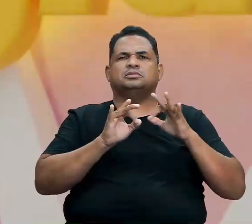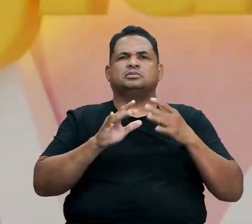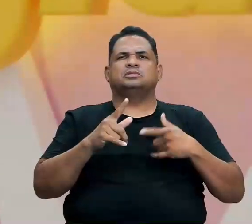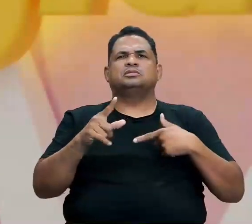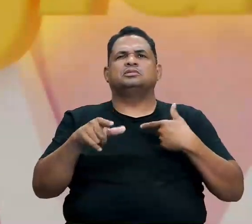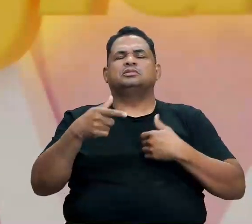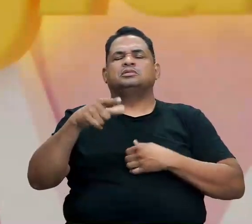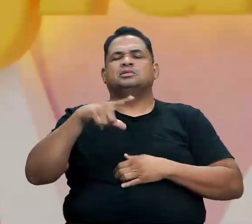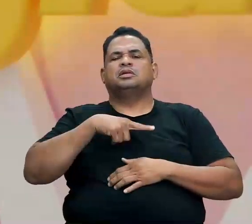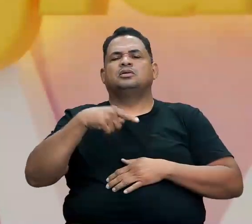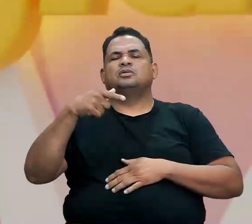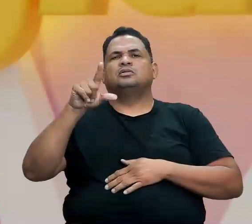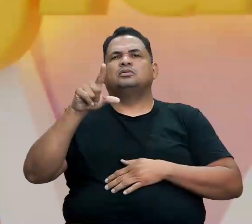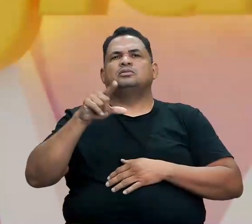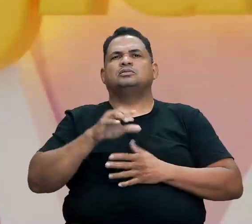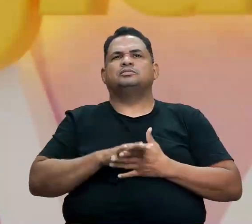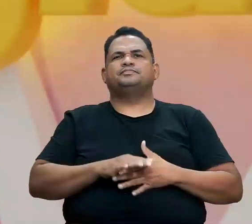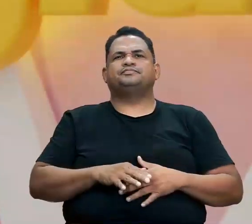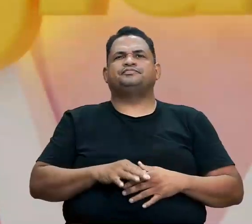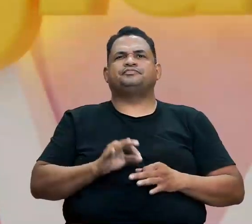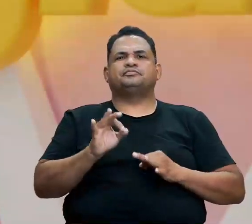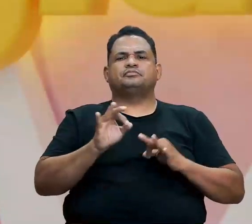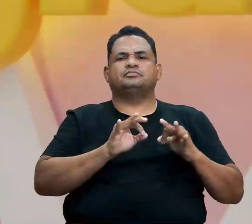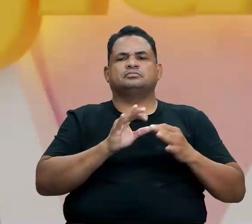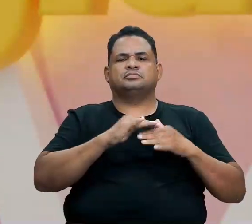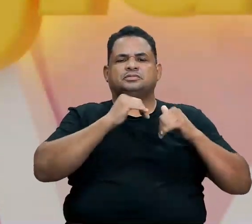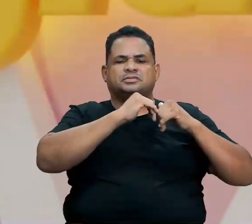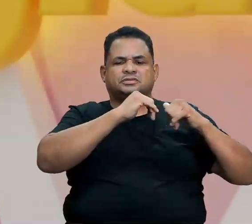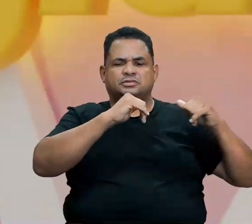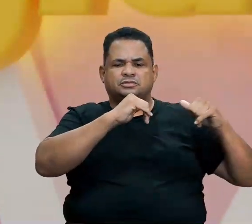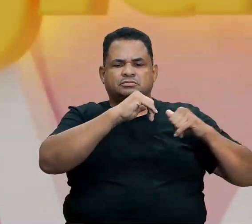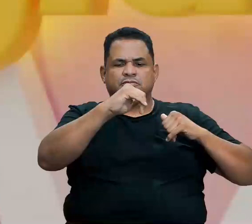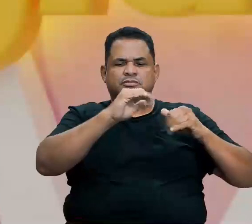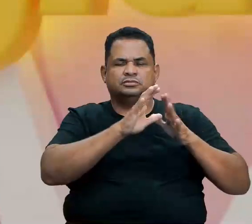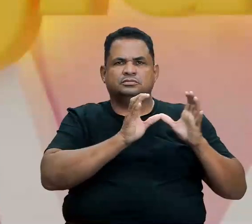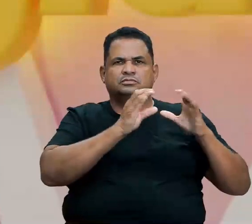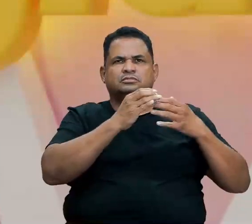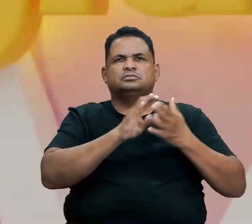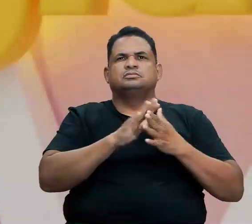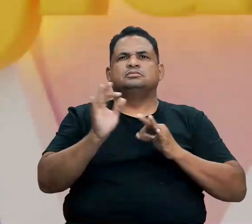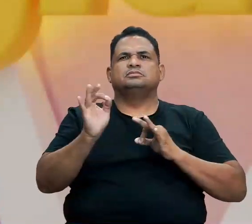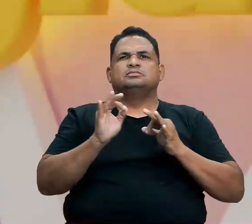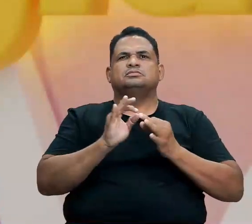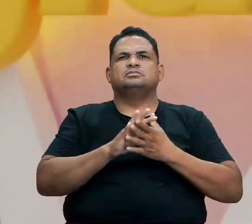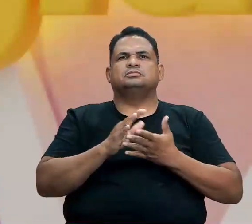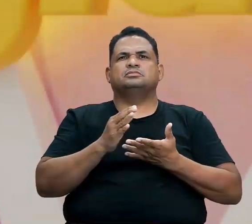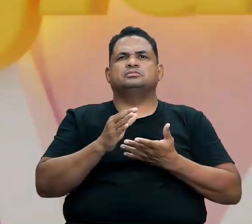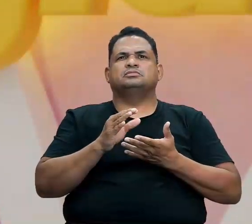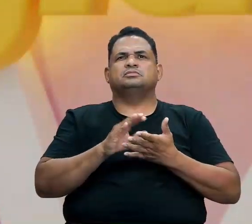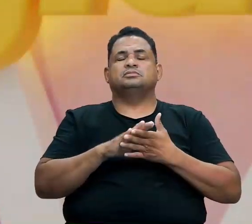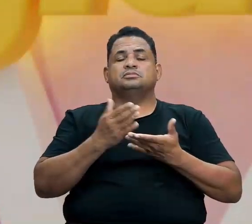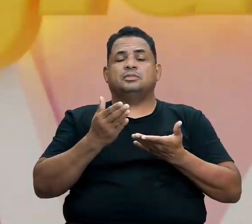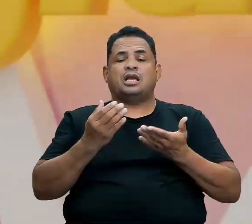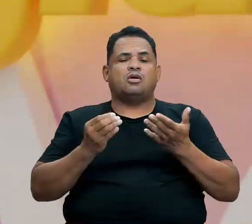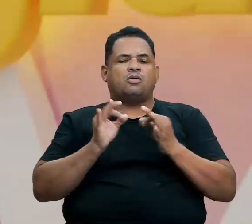outros mais pesados. Isso vão marginalizando esses grupos, porque isso vai dando margem para o